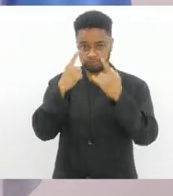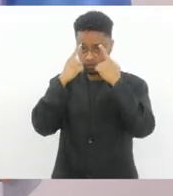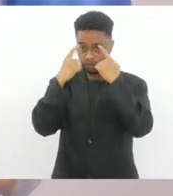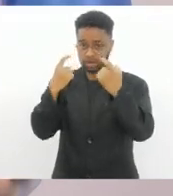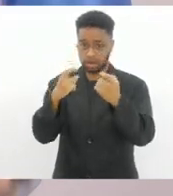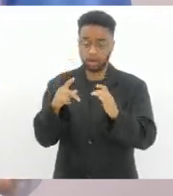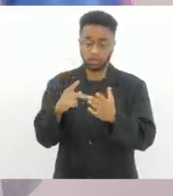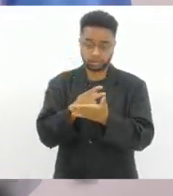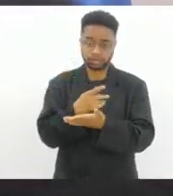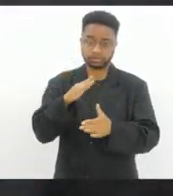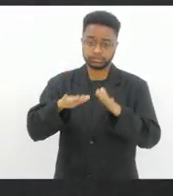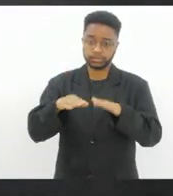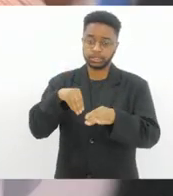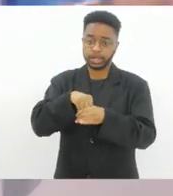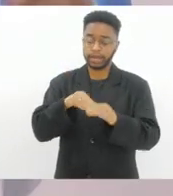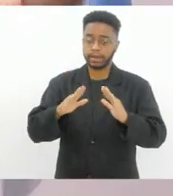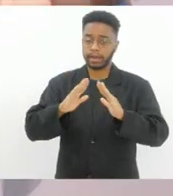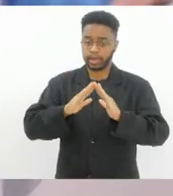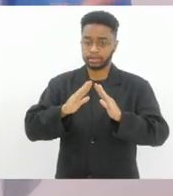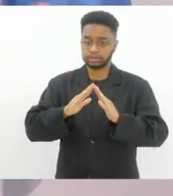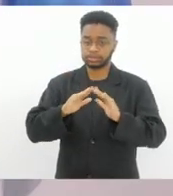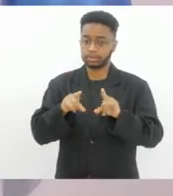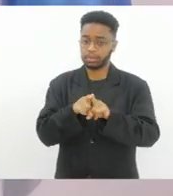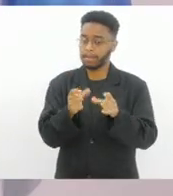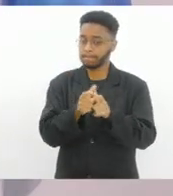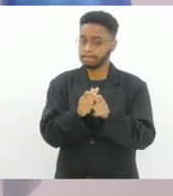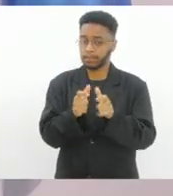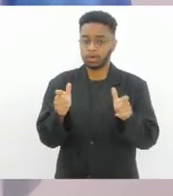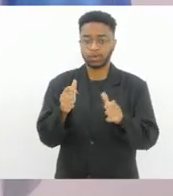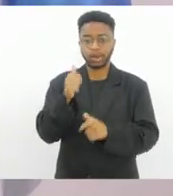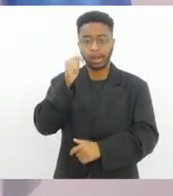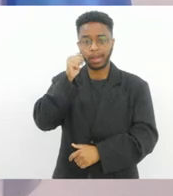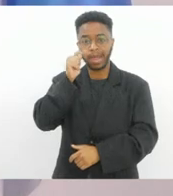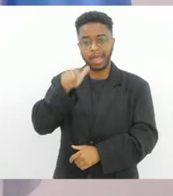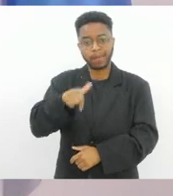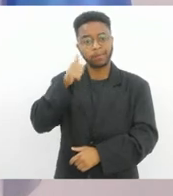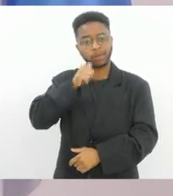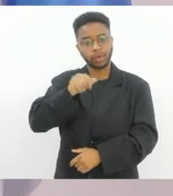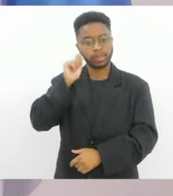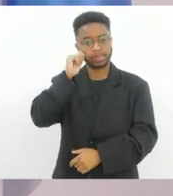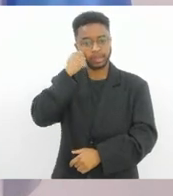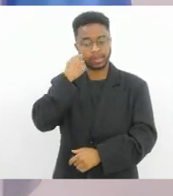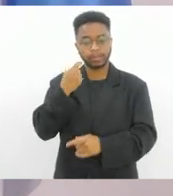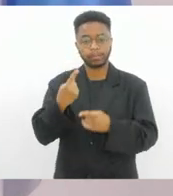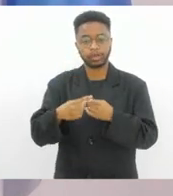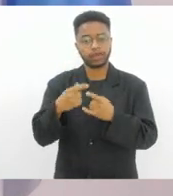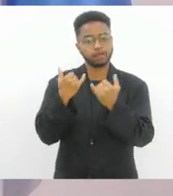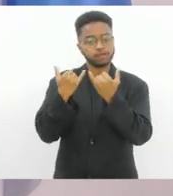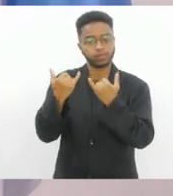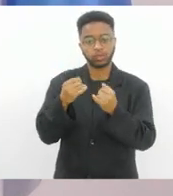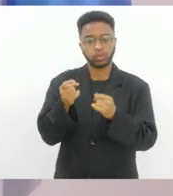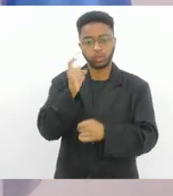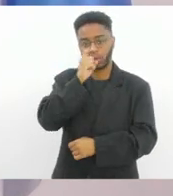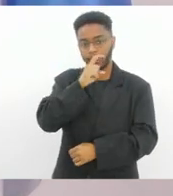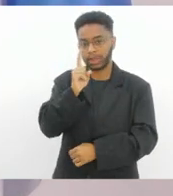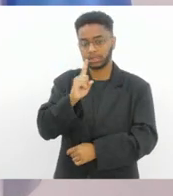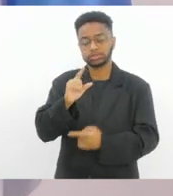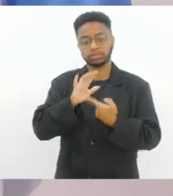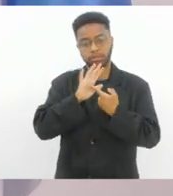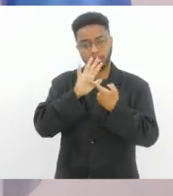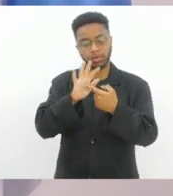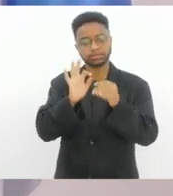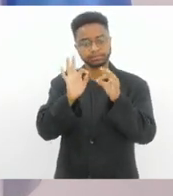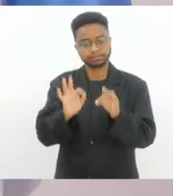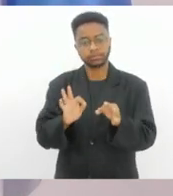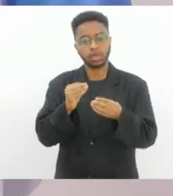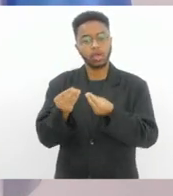dentro das suas casas, que tem o maior número de mulheres negras, os dados não mentem sobre isso, eles demonstram o